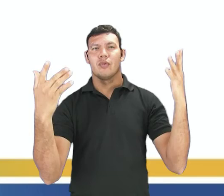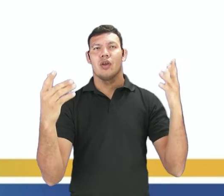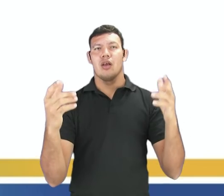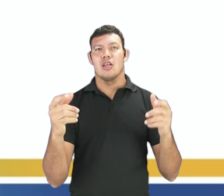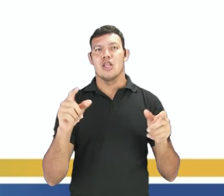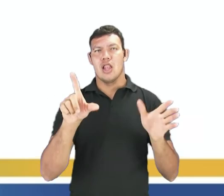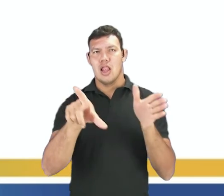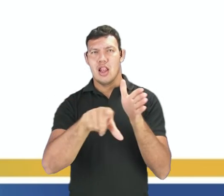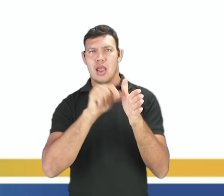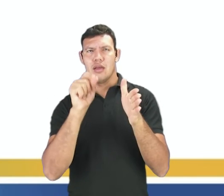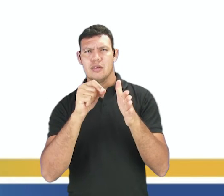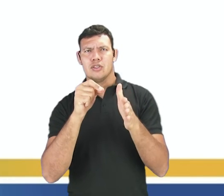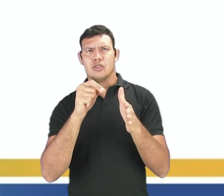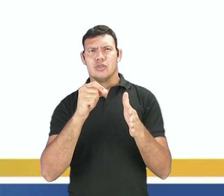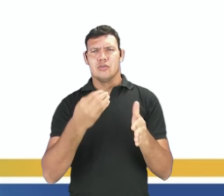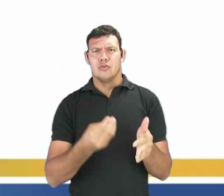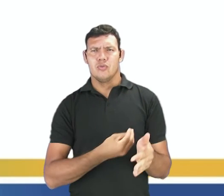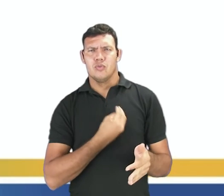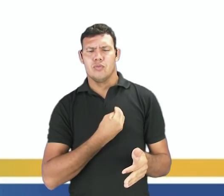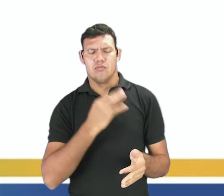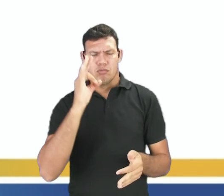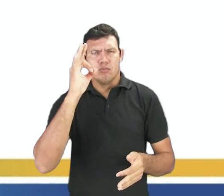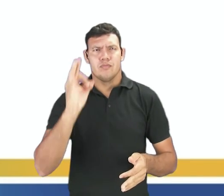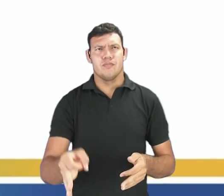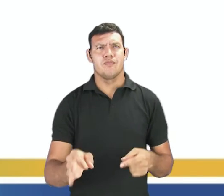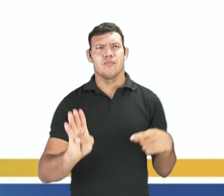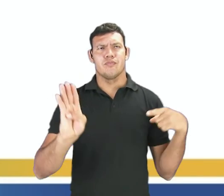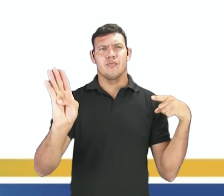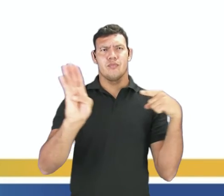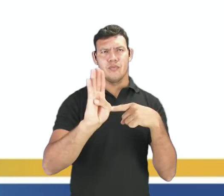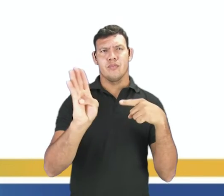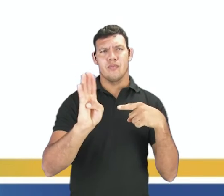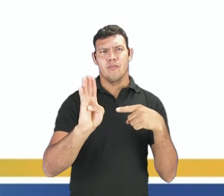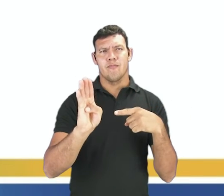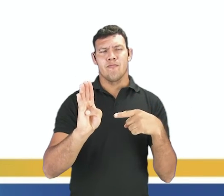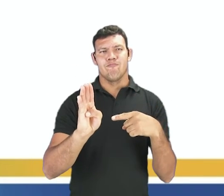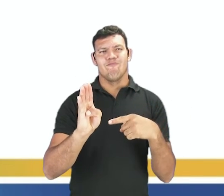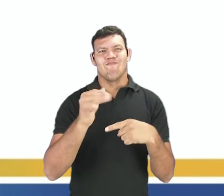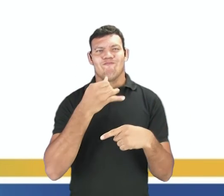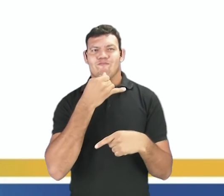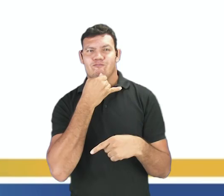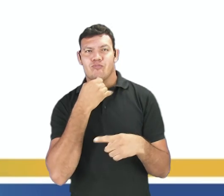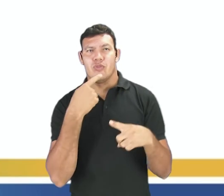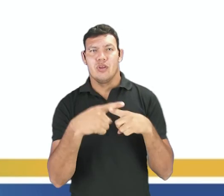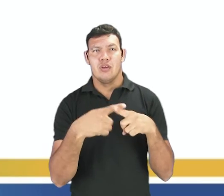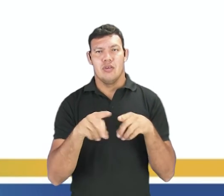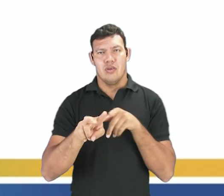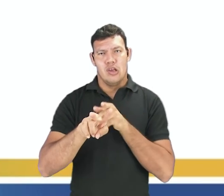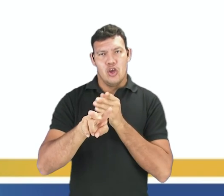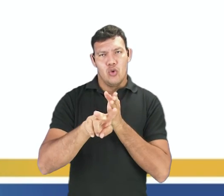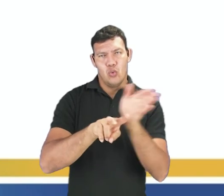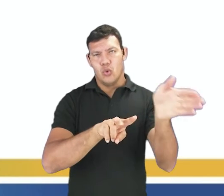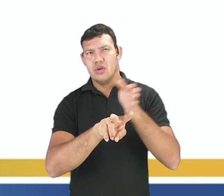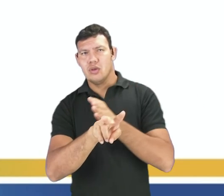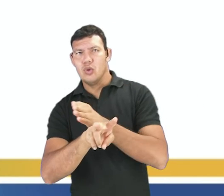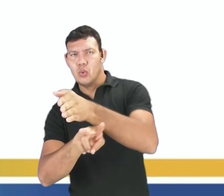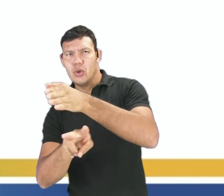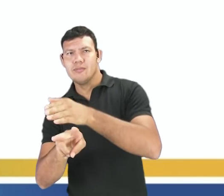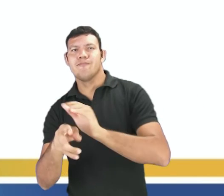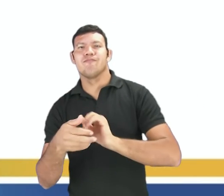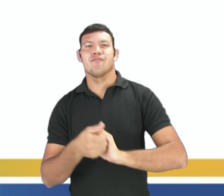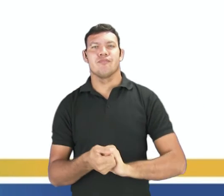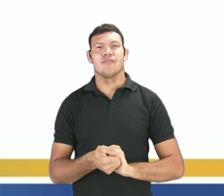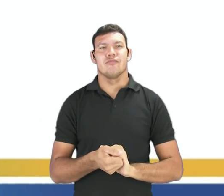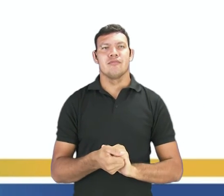B, lamenta por ter sido um viajante que encontrou muitas bifurcações. C, viaja muito pouco, que essa escolha fez toda a diferença